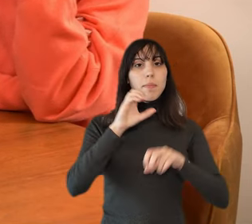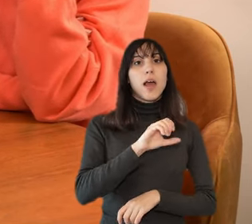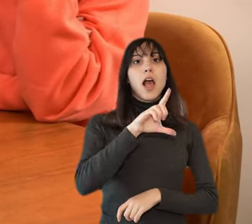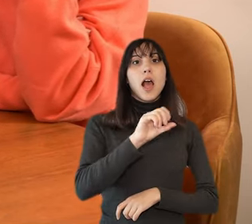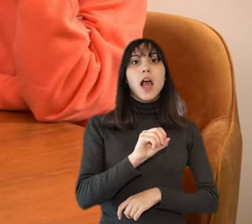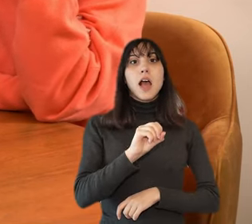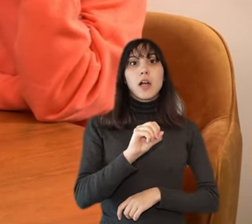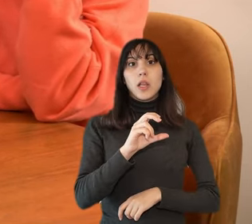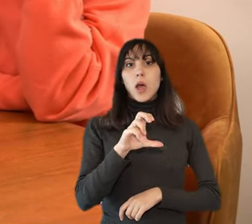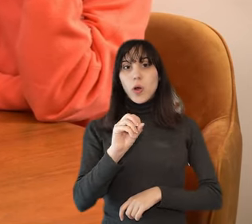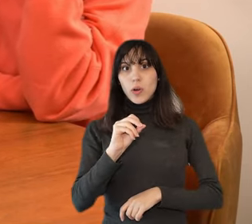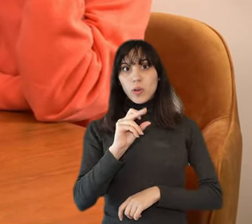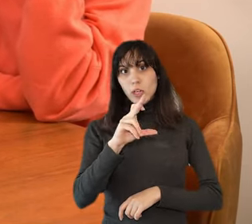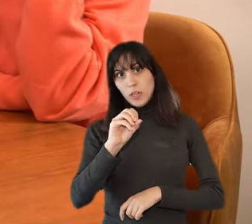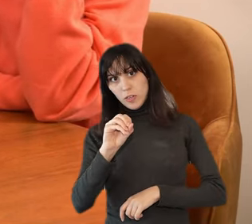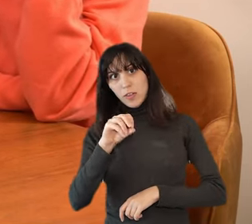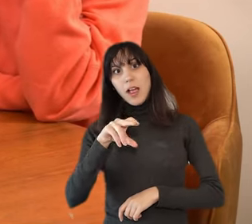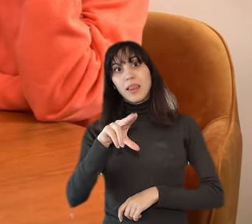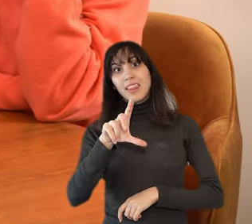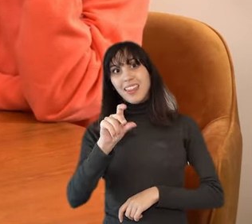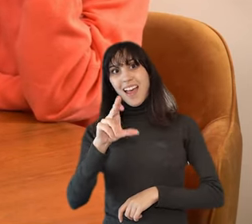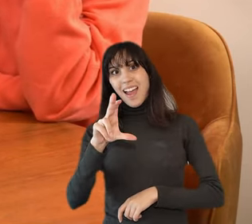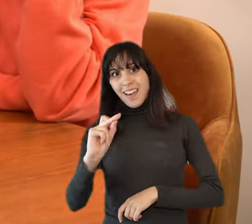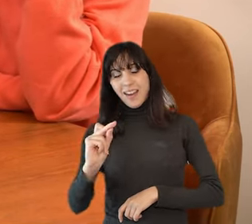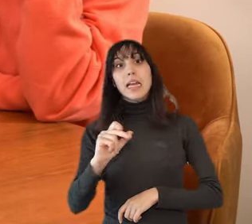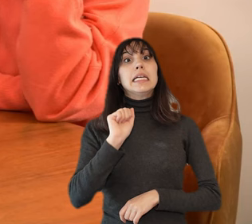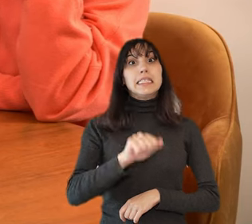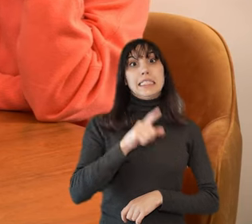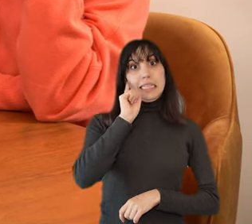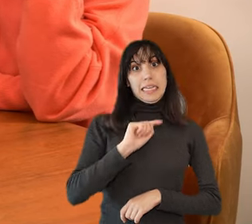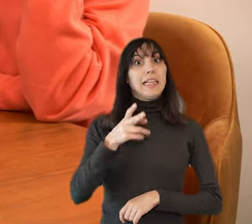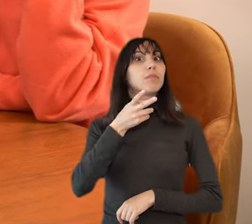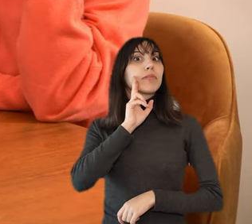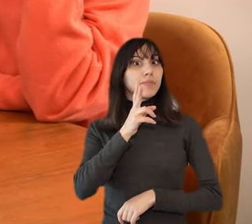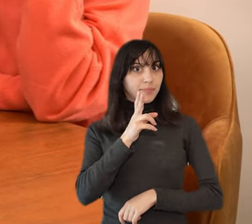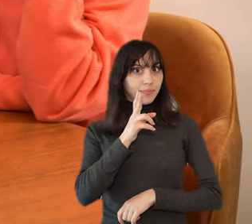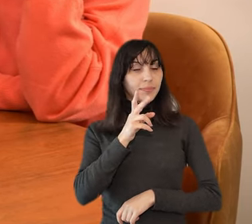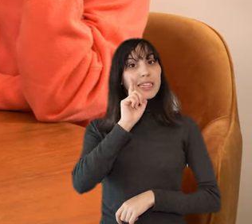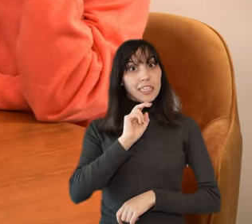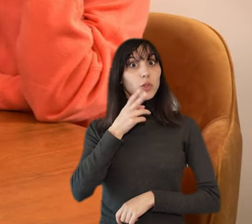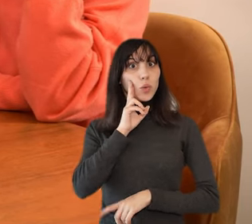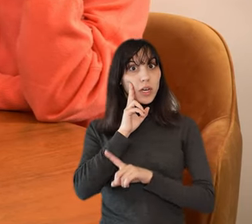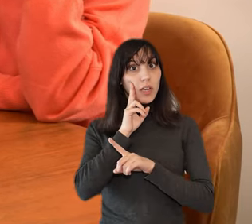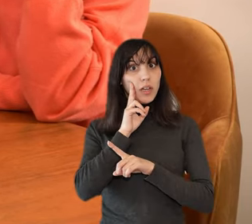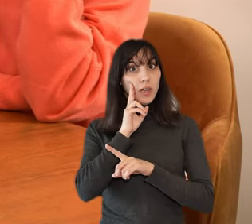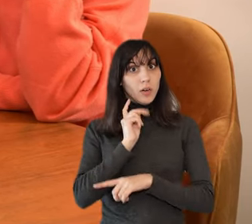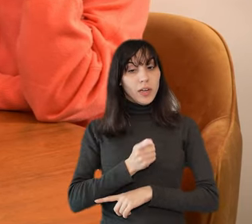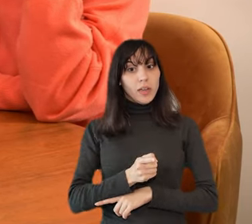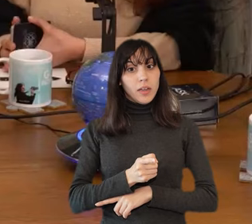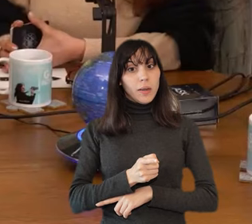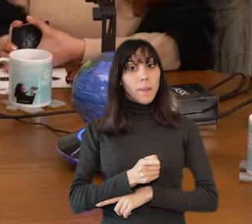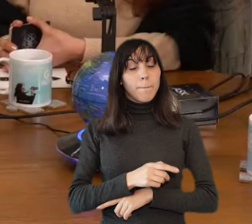não é Vem da clan Lara vem ela é diretora não é és diretora